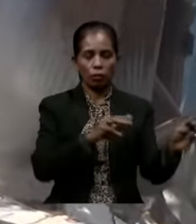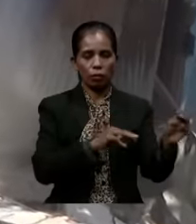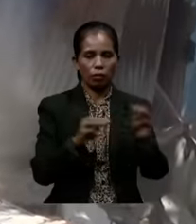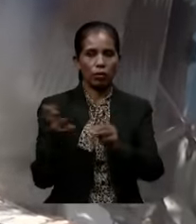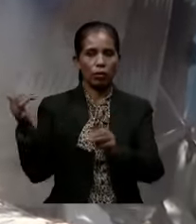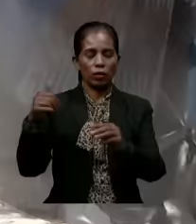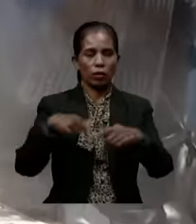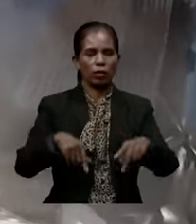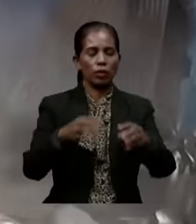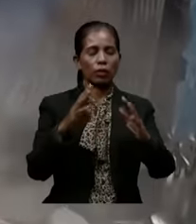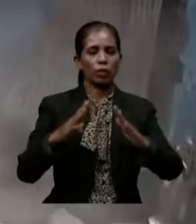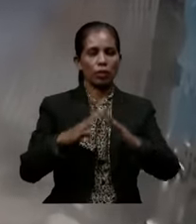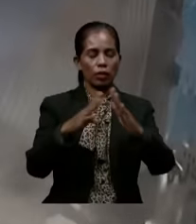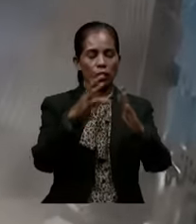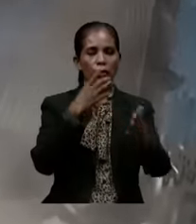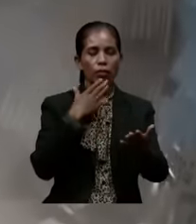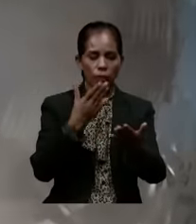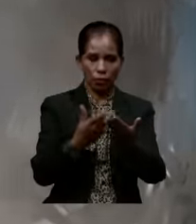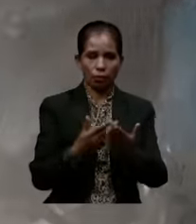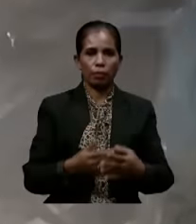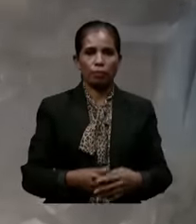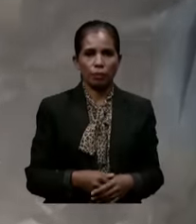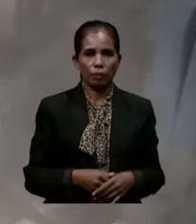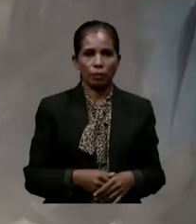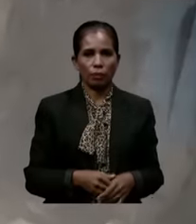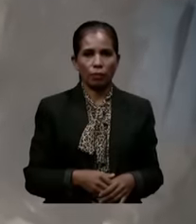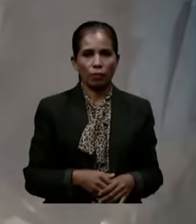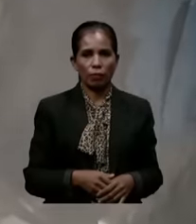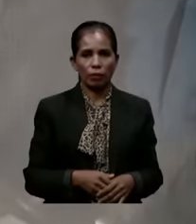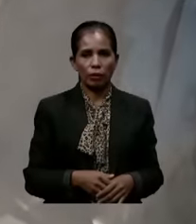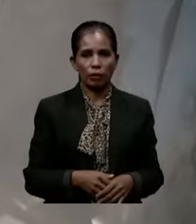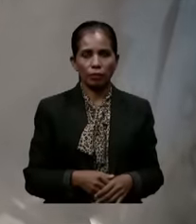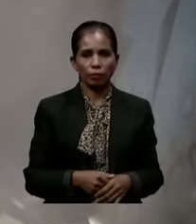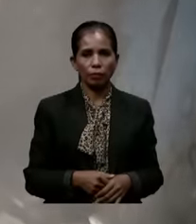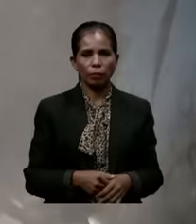Sira de Lili, sai organizado no Saudável. Damian Gonçalves, Tomás Soares, GMN.